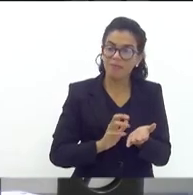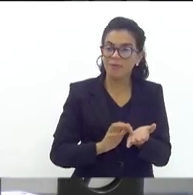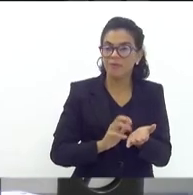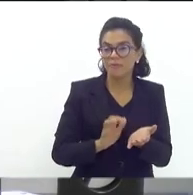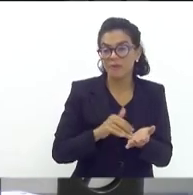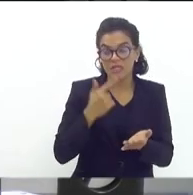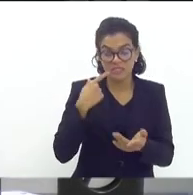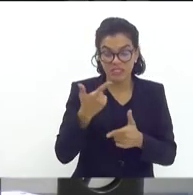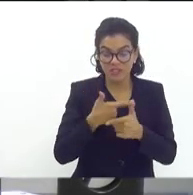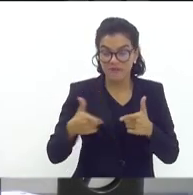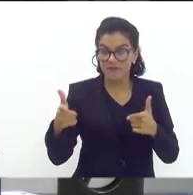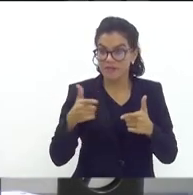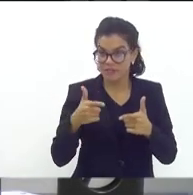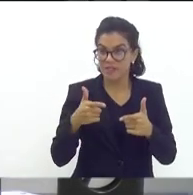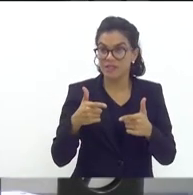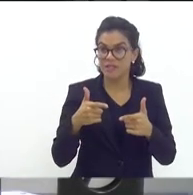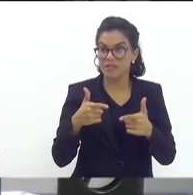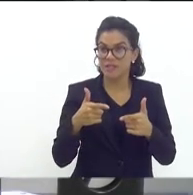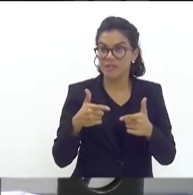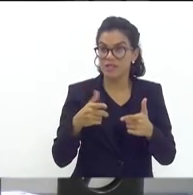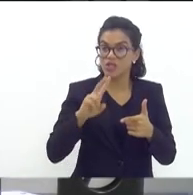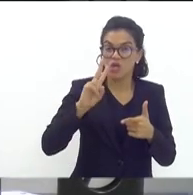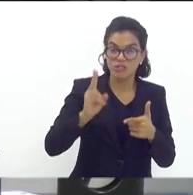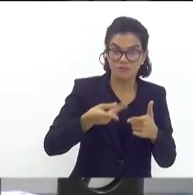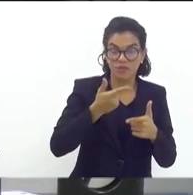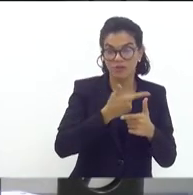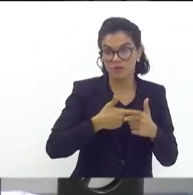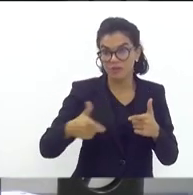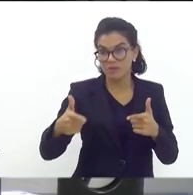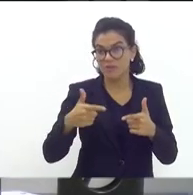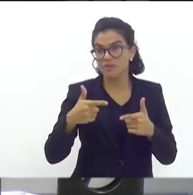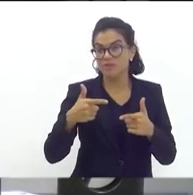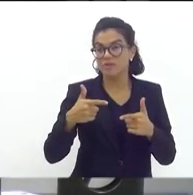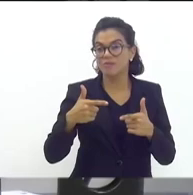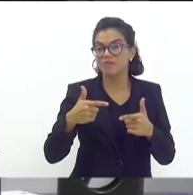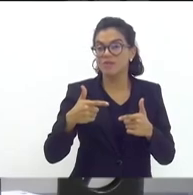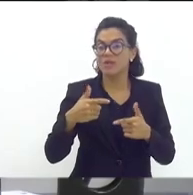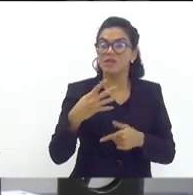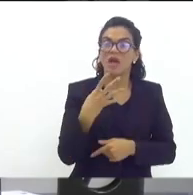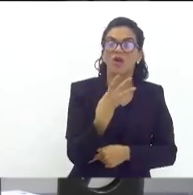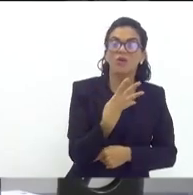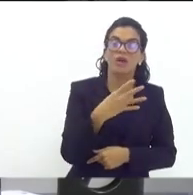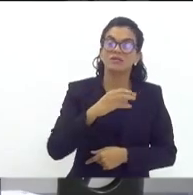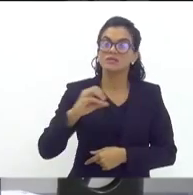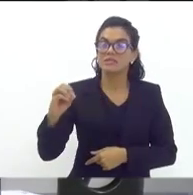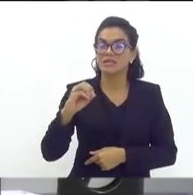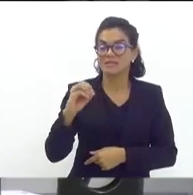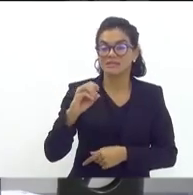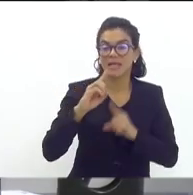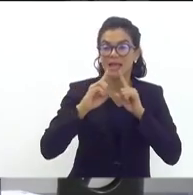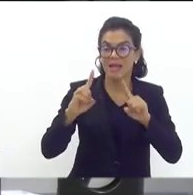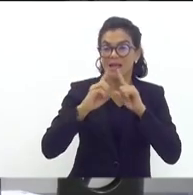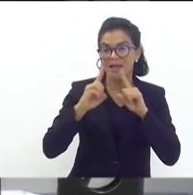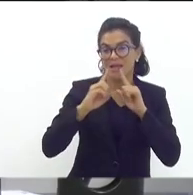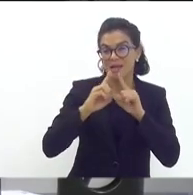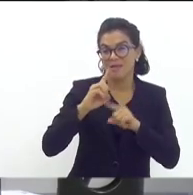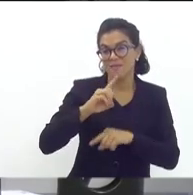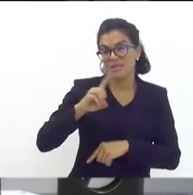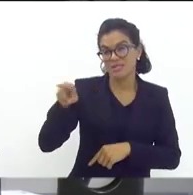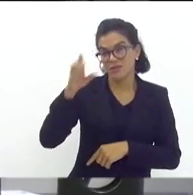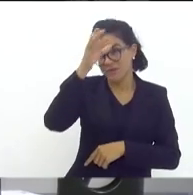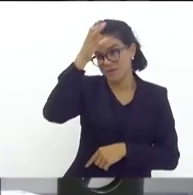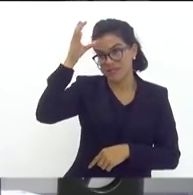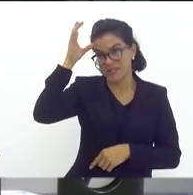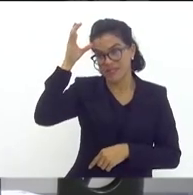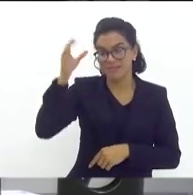dividirmos esses dois mil projetos entre alimentação processo em tramitação por ano não 400 reclamações de usuários eu não quero crer